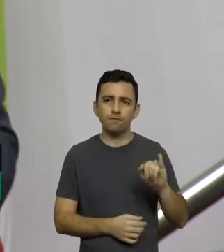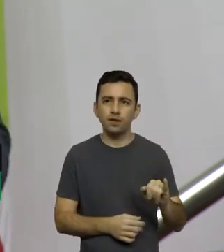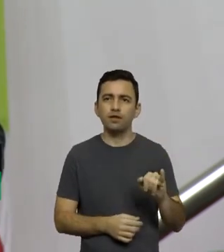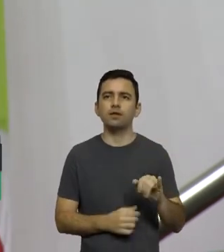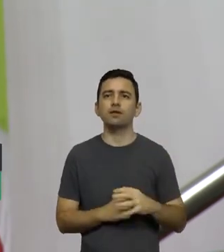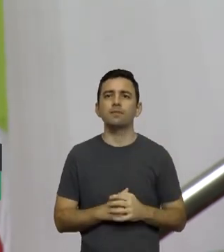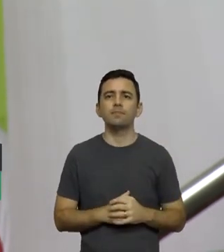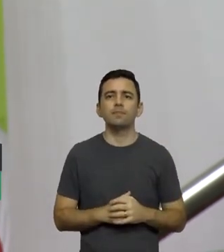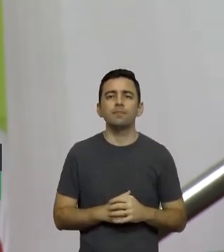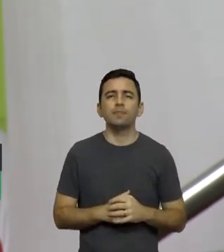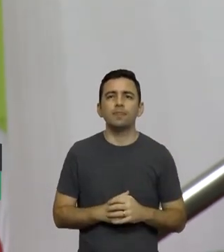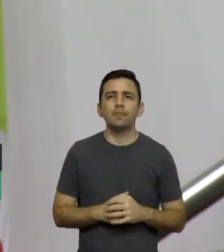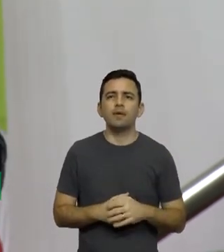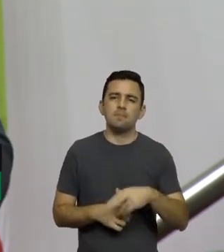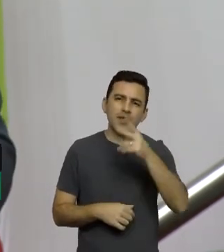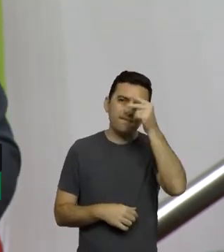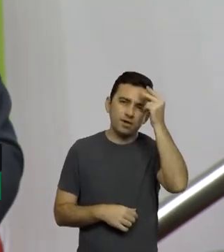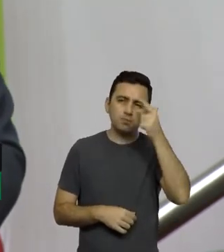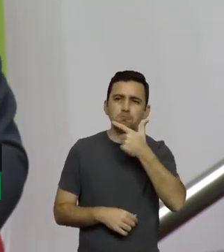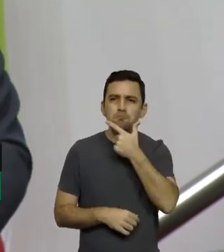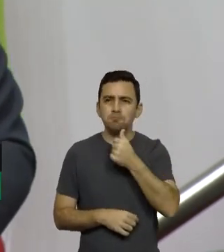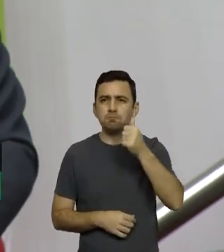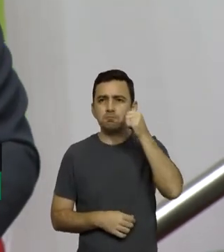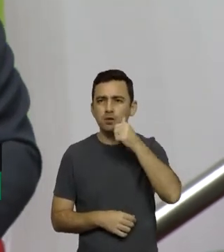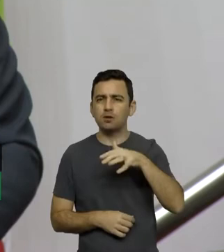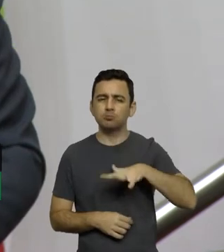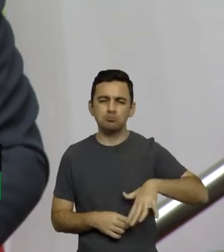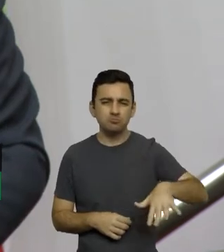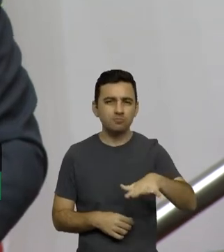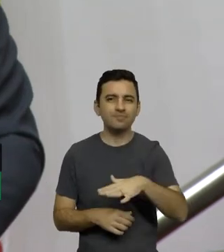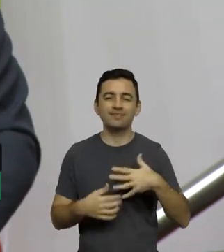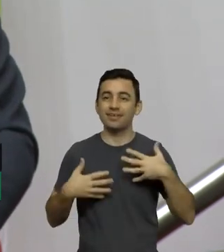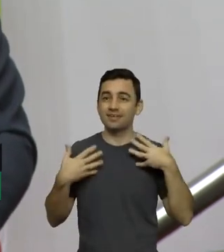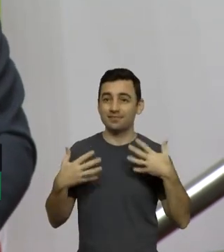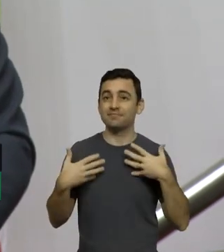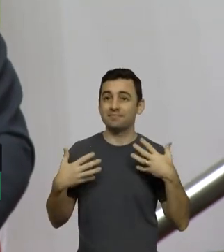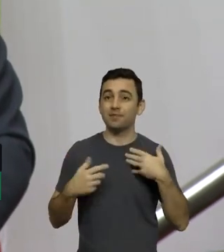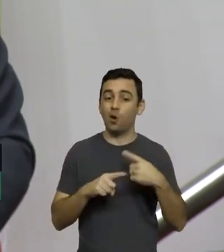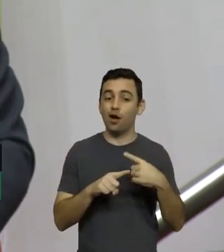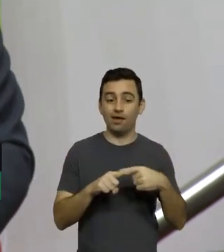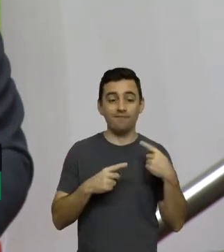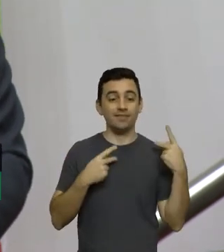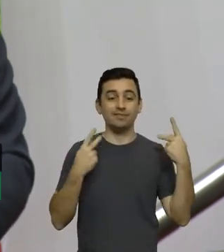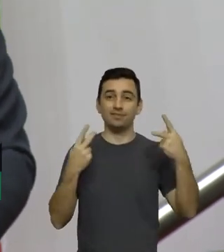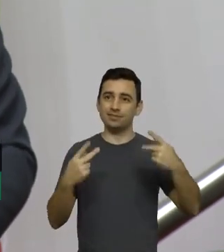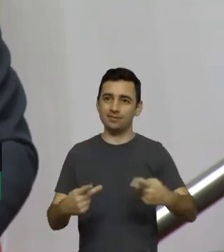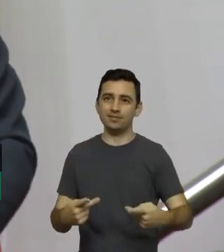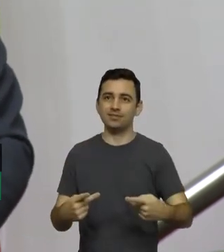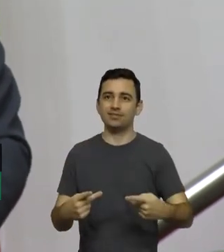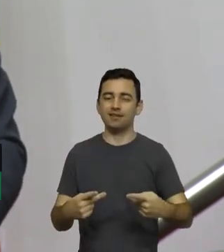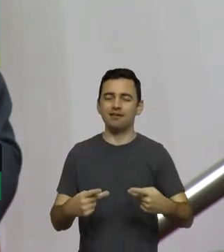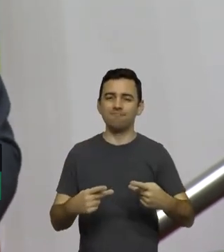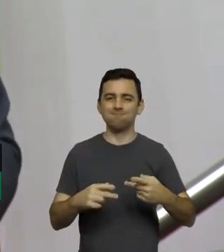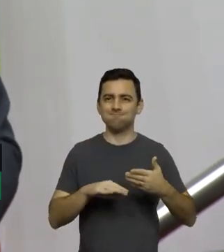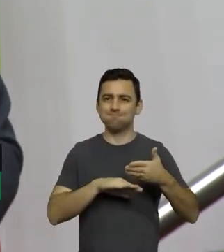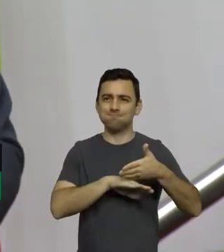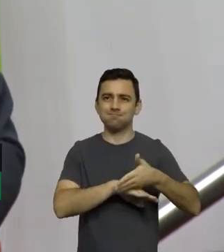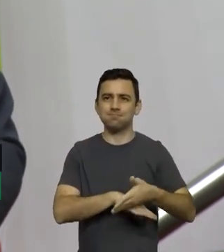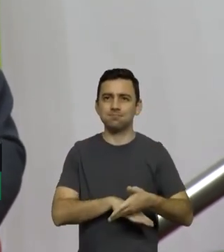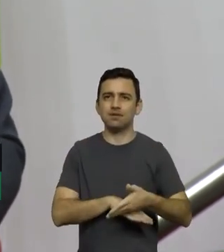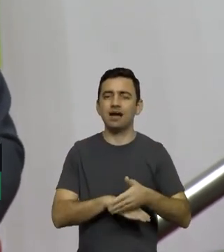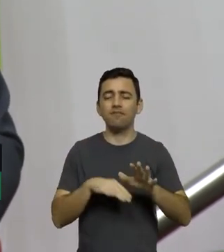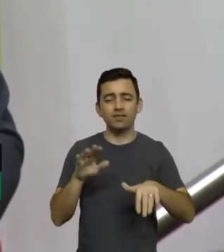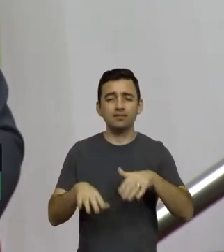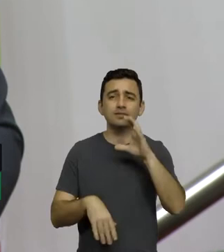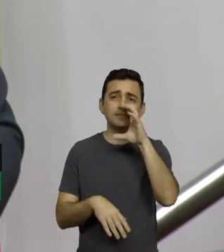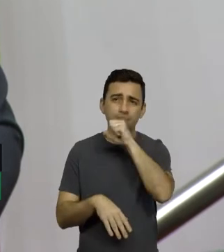Os prefeitos, prefeitas, têm ficado contentes com as nossas visitas, nossa disposição de nos colocarmos, embora por um breve período